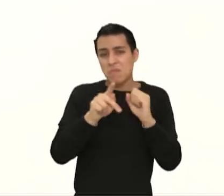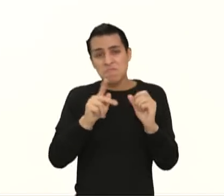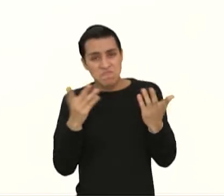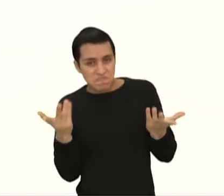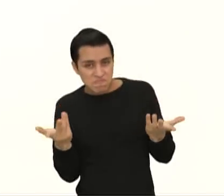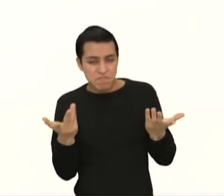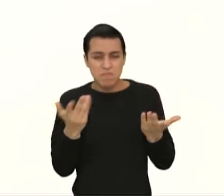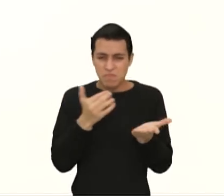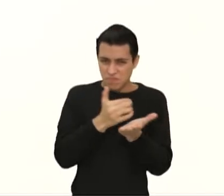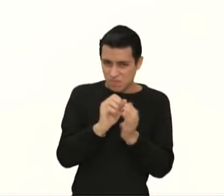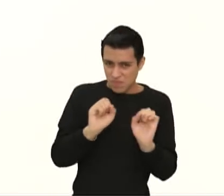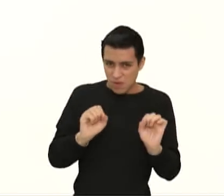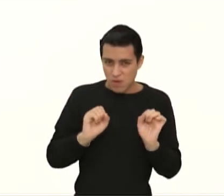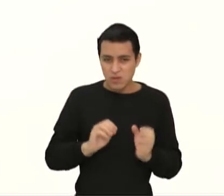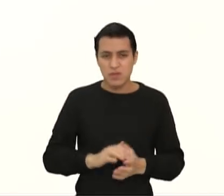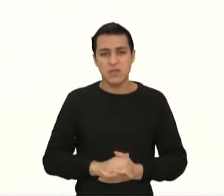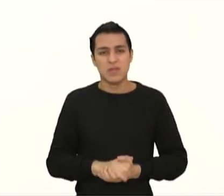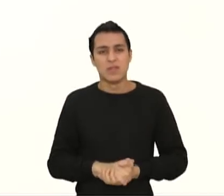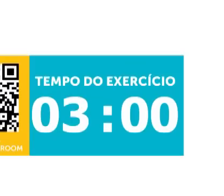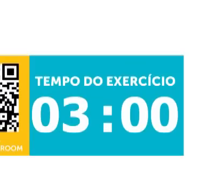crase. Pode começar.